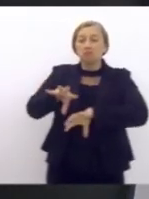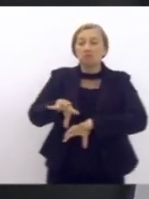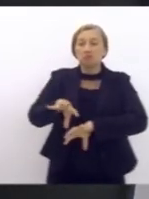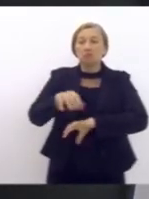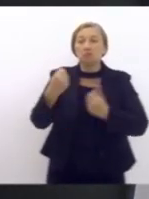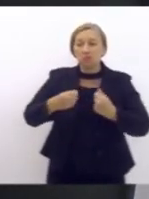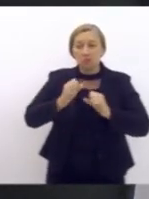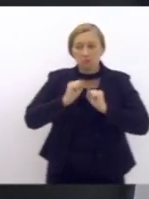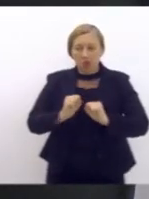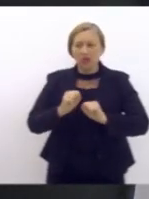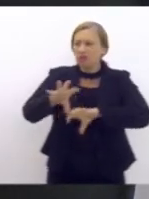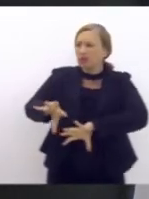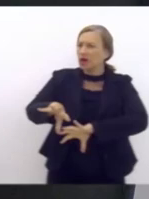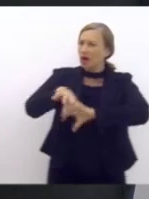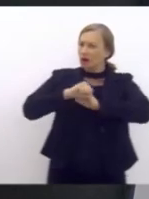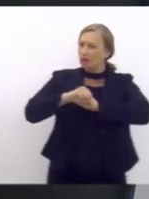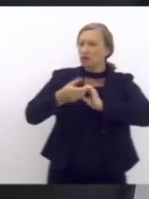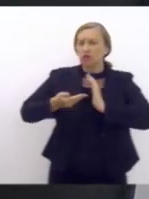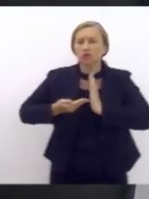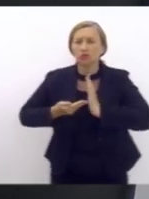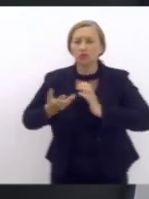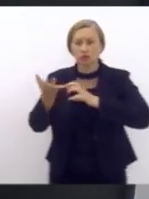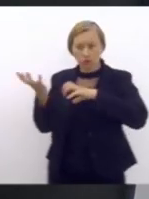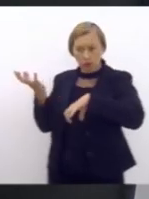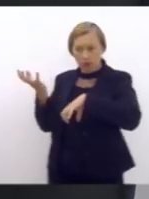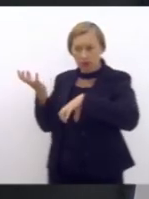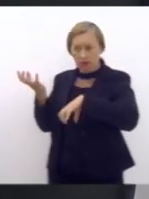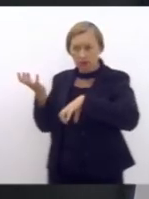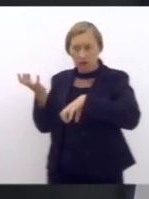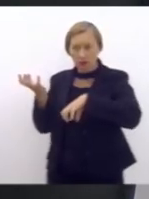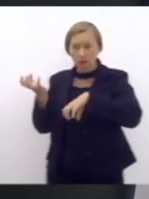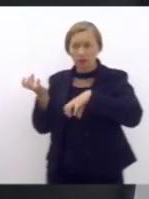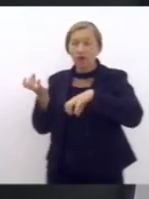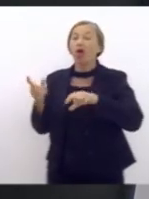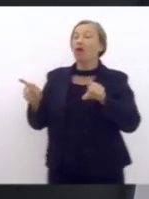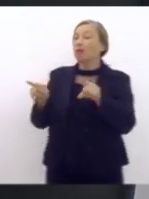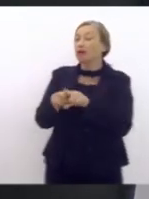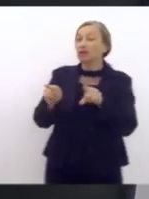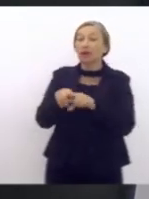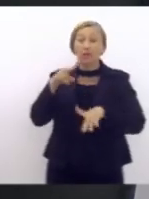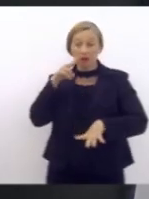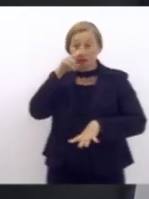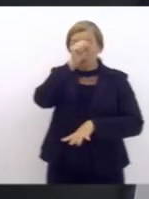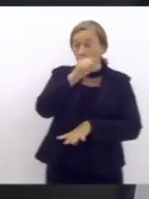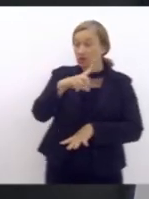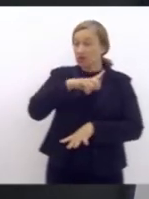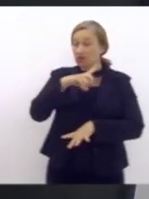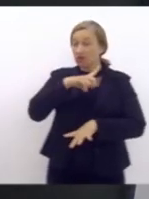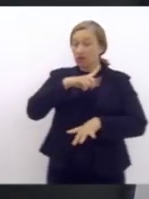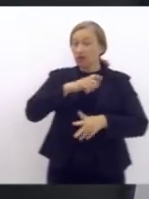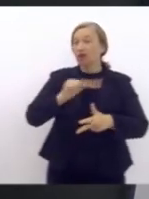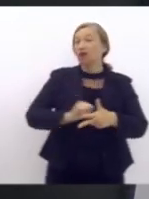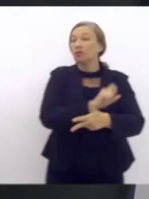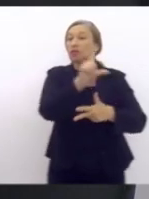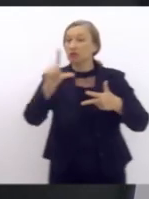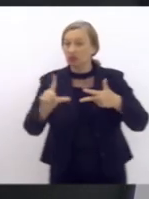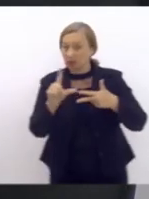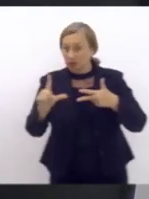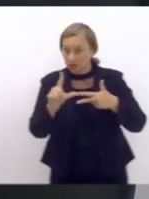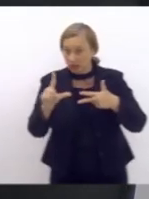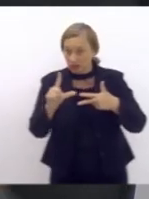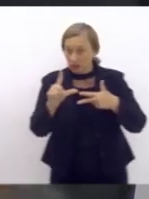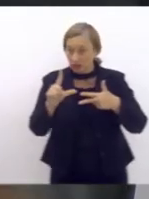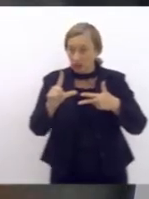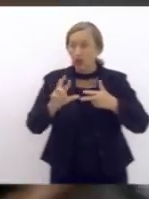dessa experiência no Congresso Nacional para também fortalecer as ações do Poder Legislativo no